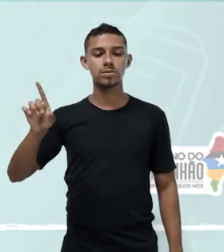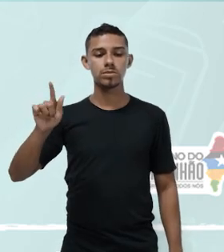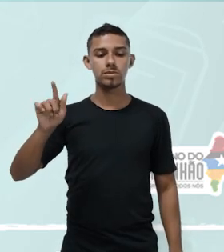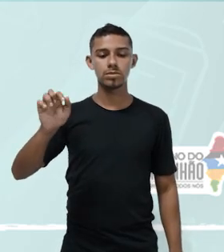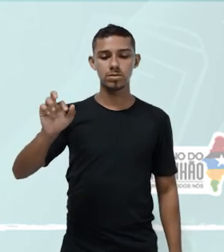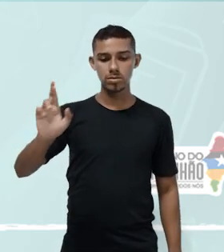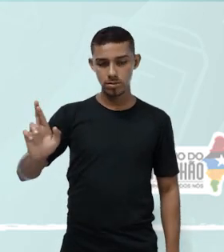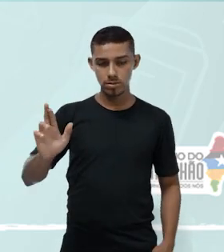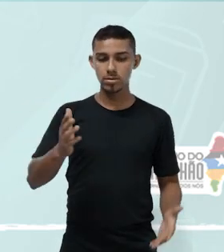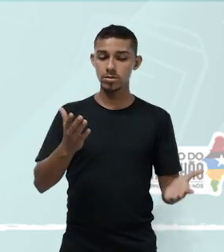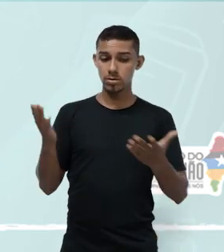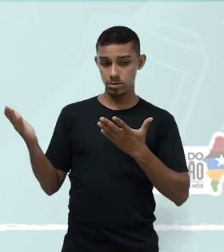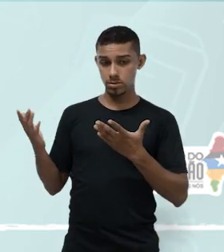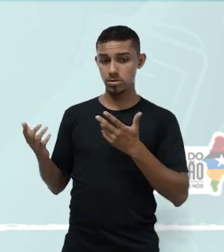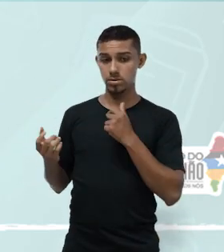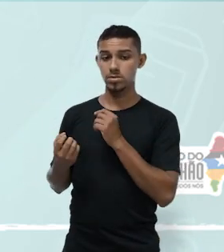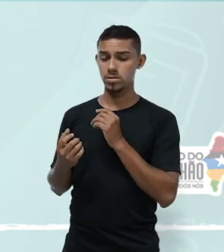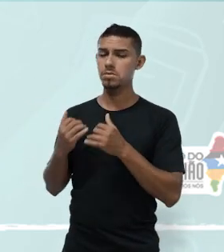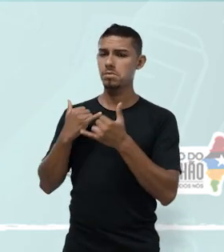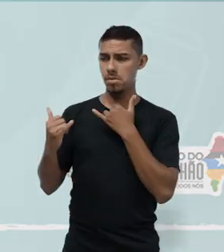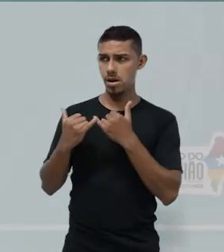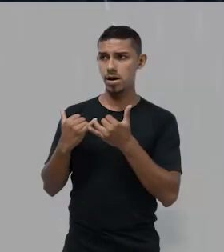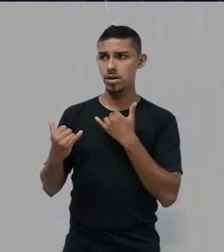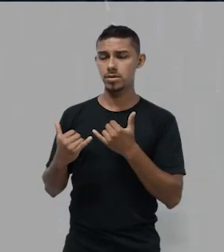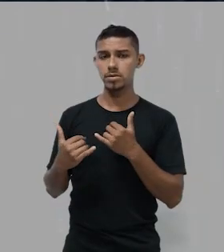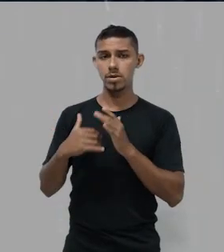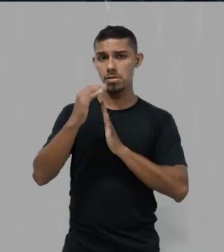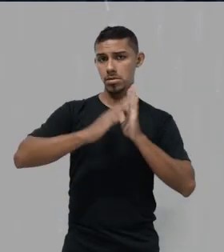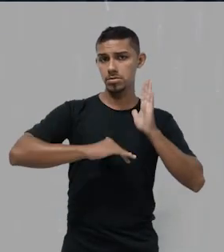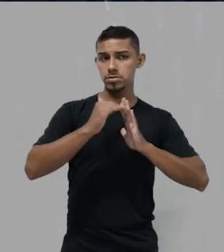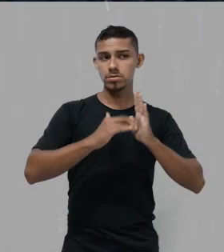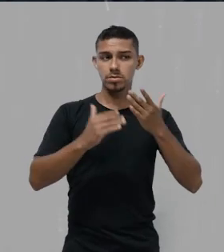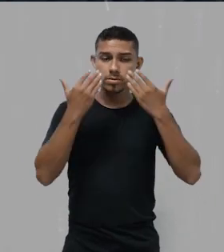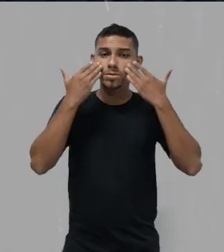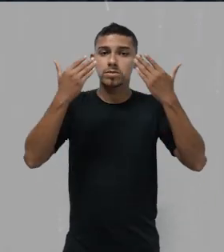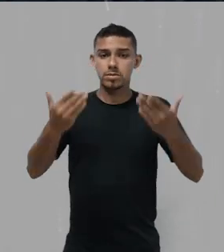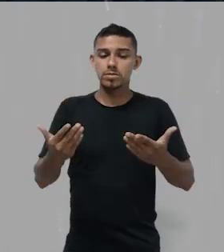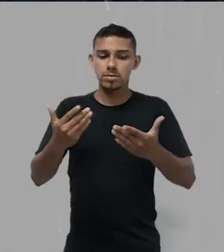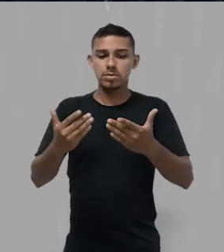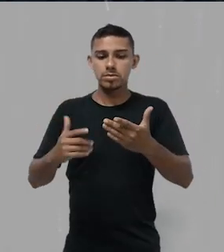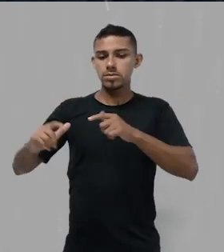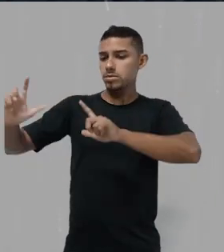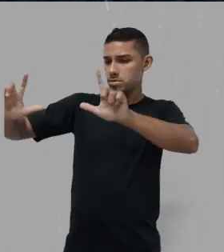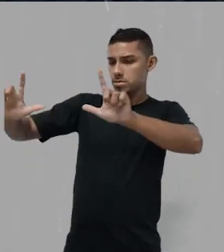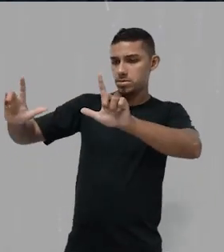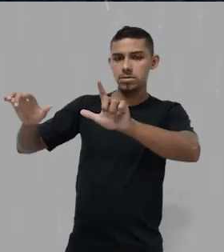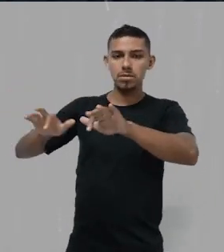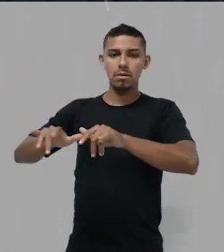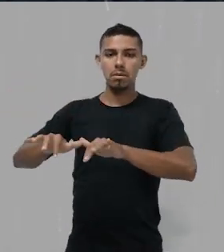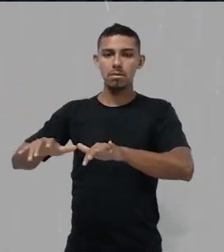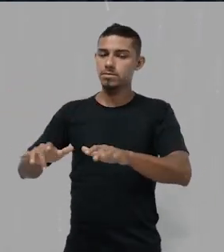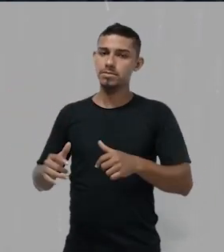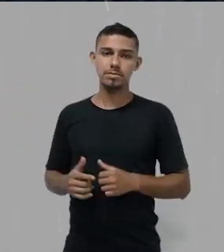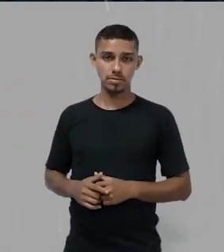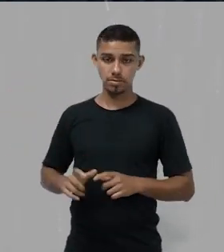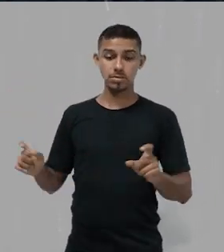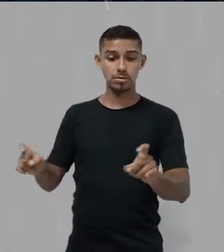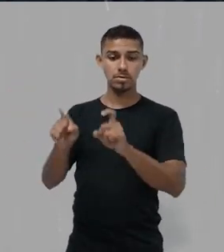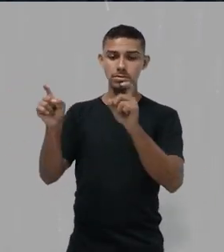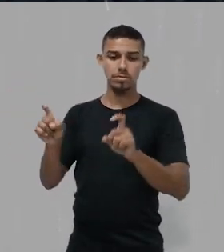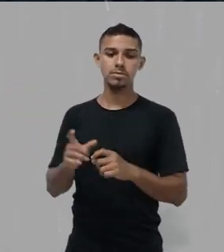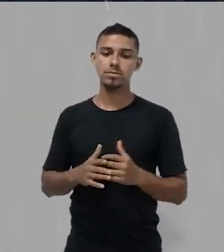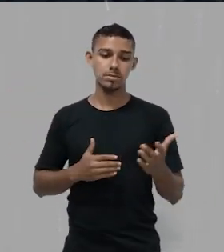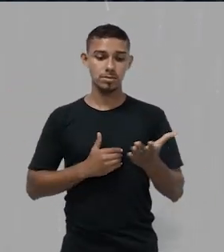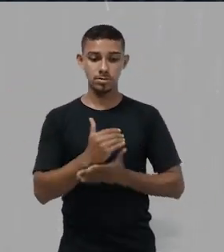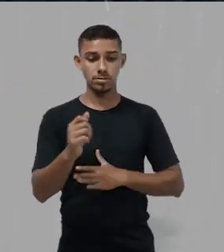meu filho, mas quem fez foi ele. Parece que você está fazendo uma pintura simplória num programa simples de computador, mas ele fez isso no início